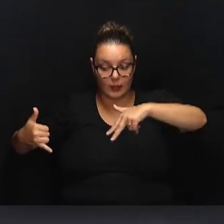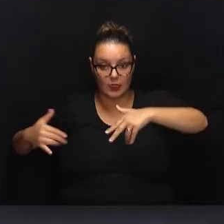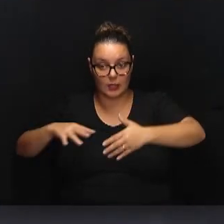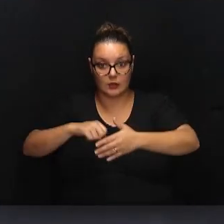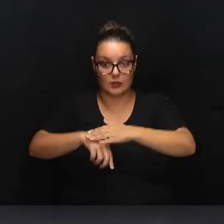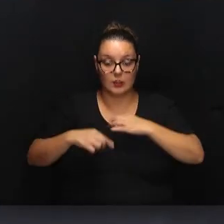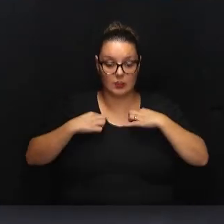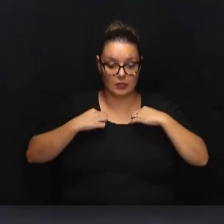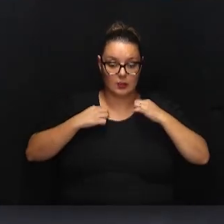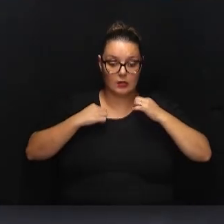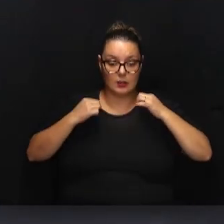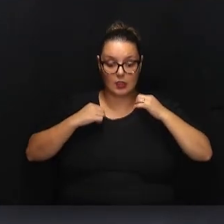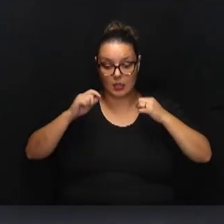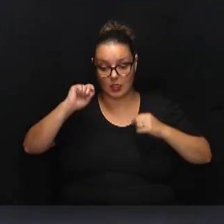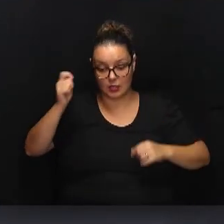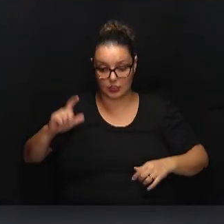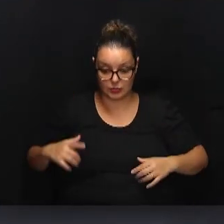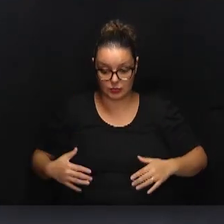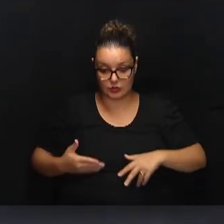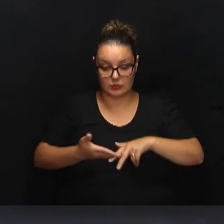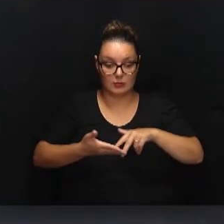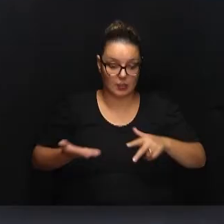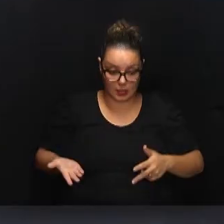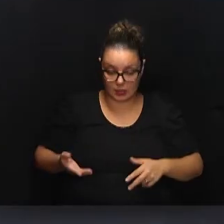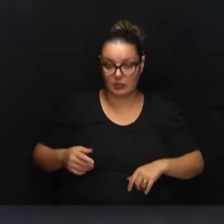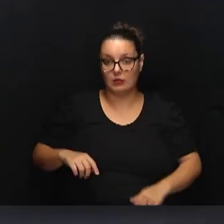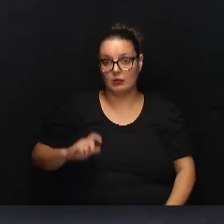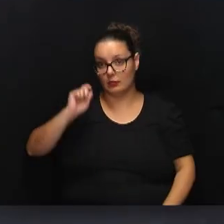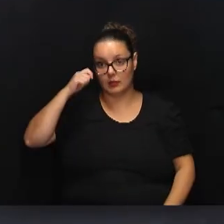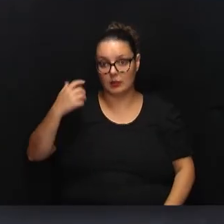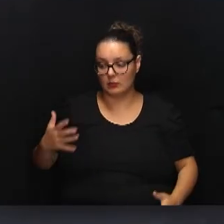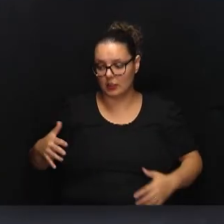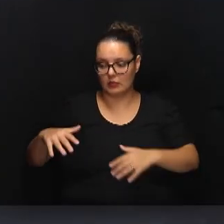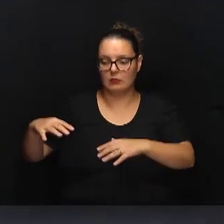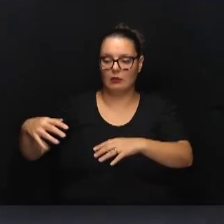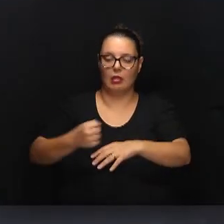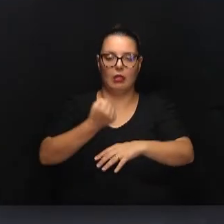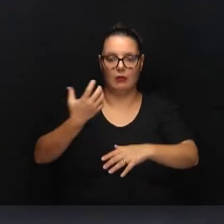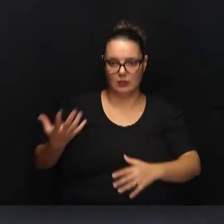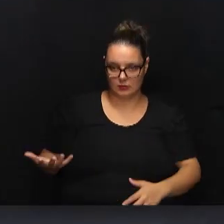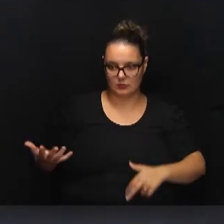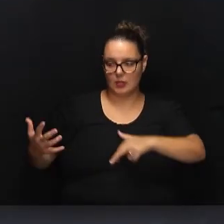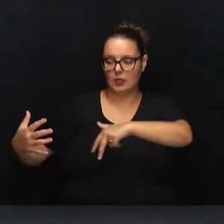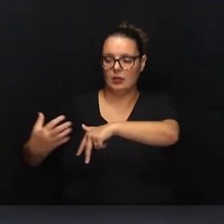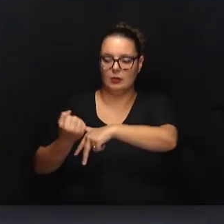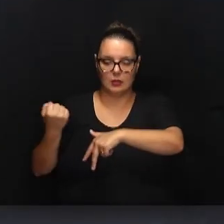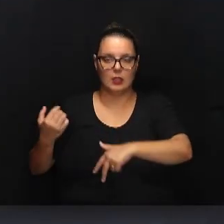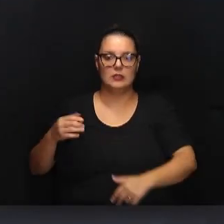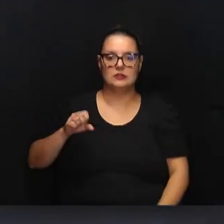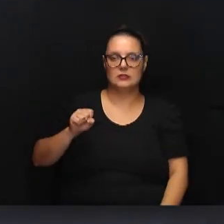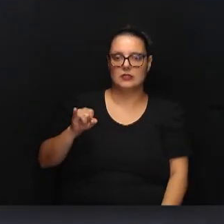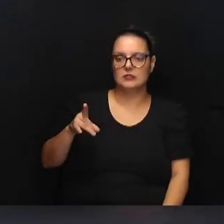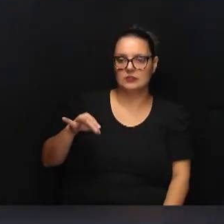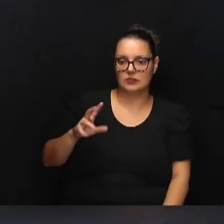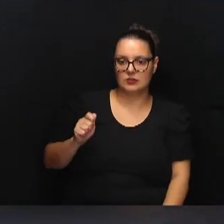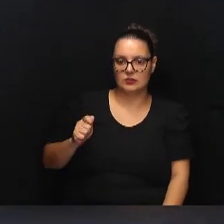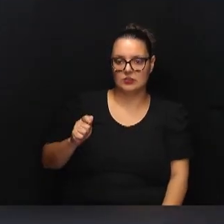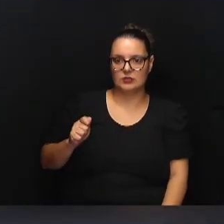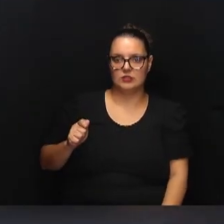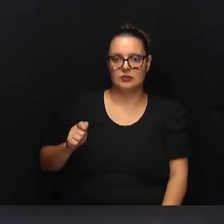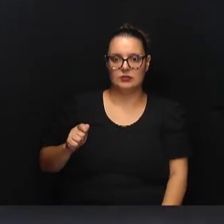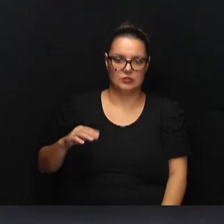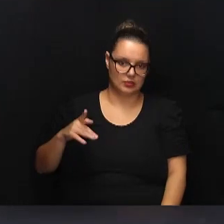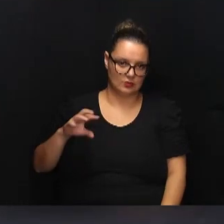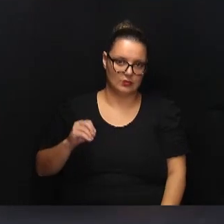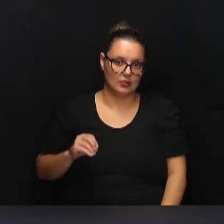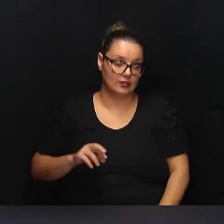camisa azul, calça preta e está saindo com dinheiro na mão e era assaltado lá fora. Era tal do saidinha de banco. Tem muitos jovens aqui que não sabem o que é isso aqui, mas eu